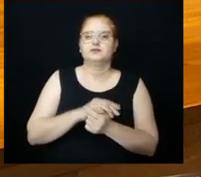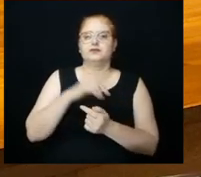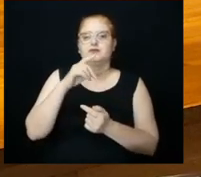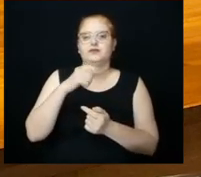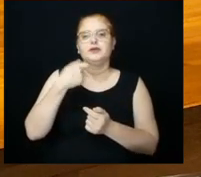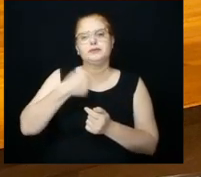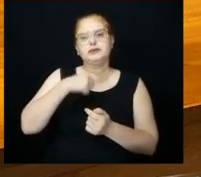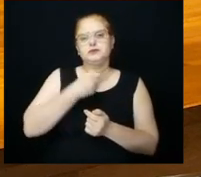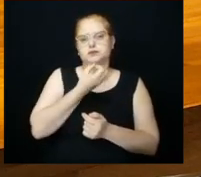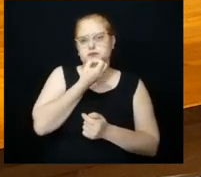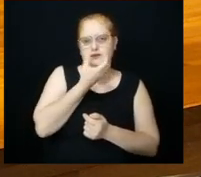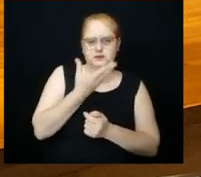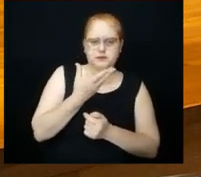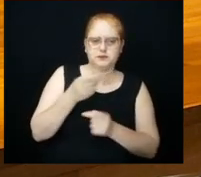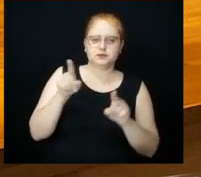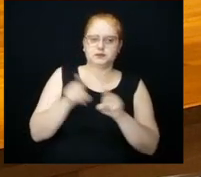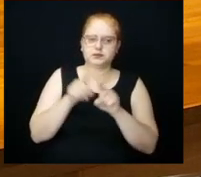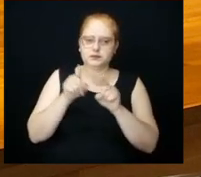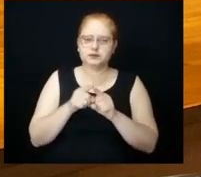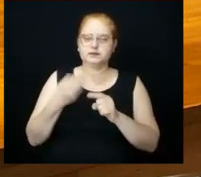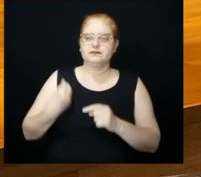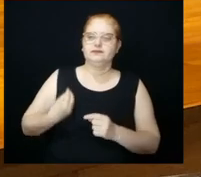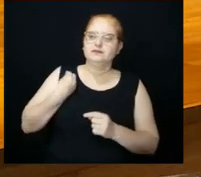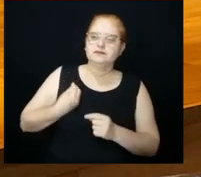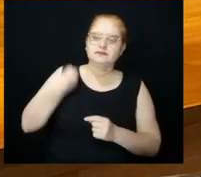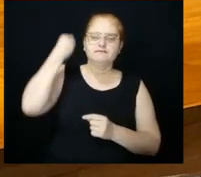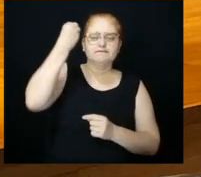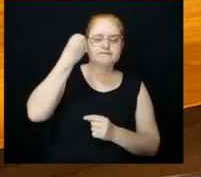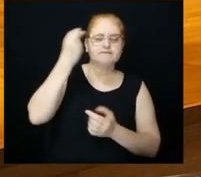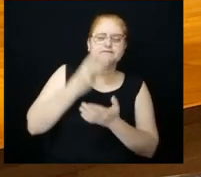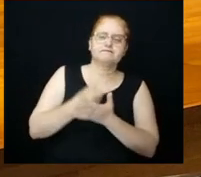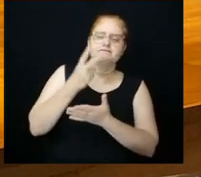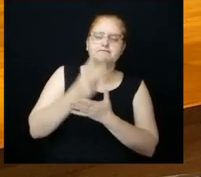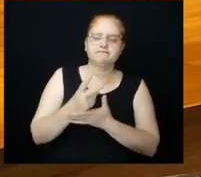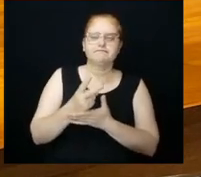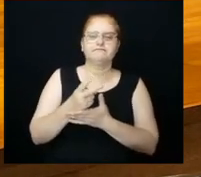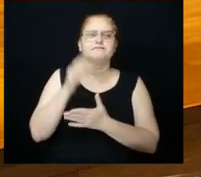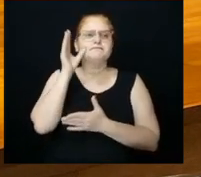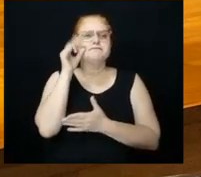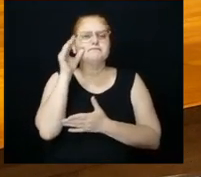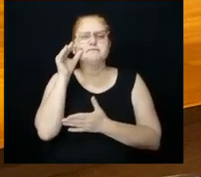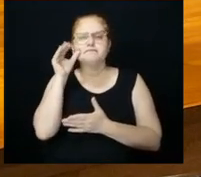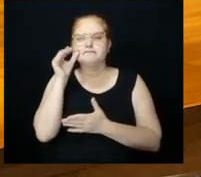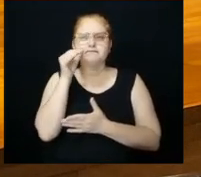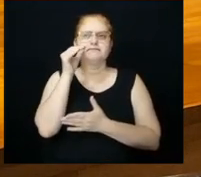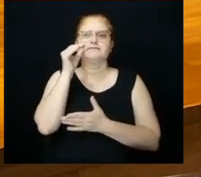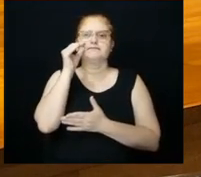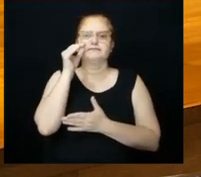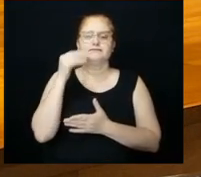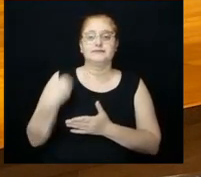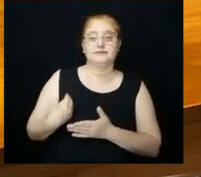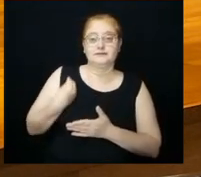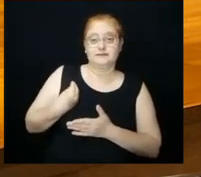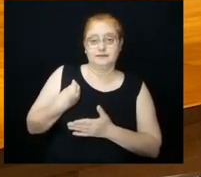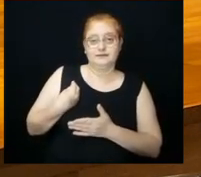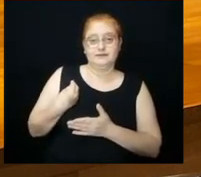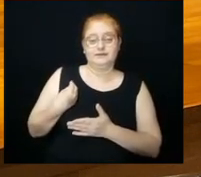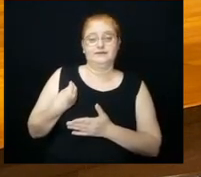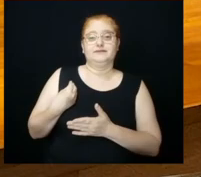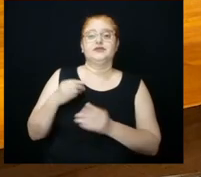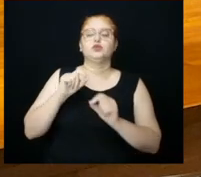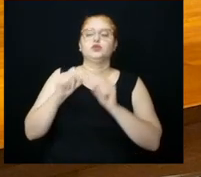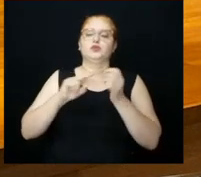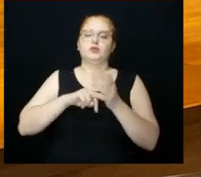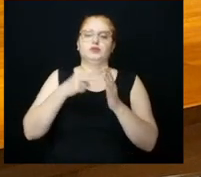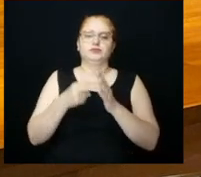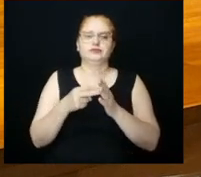ser contado, do que há para ser vivido, que ele está sempre em constante observação da realidade. Ou seja, ele